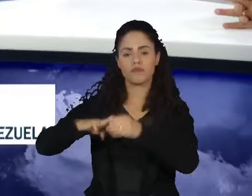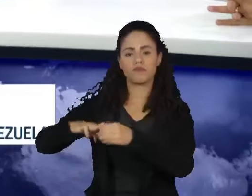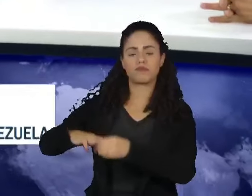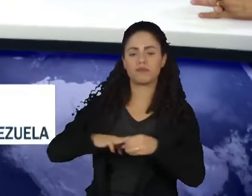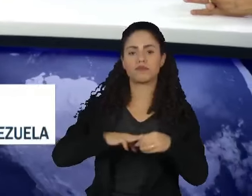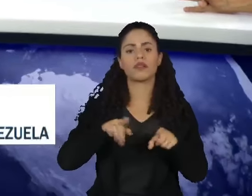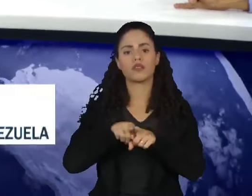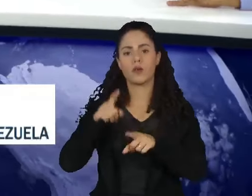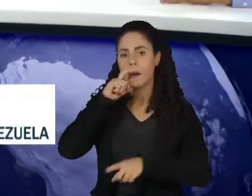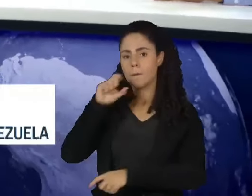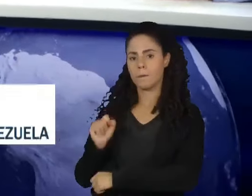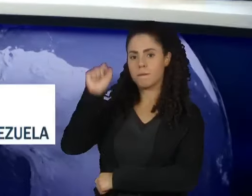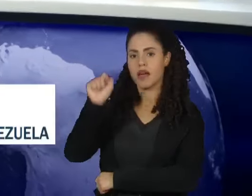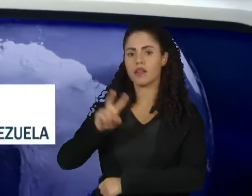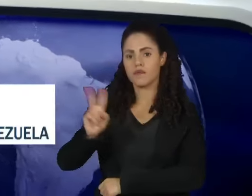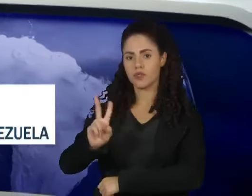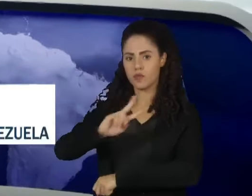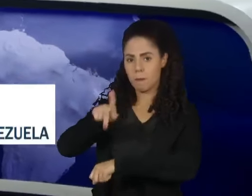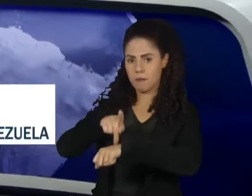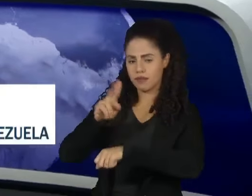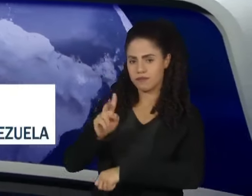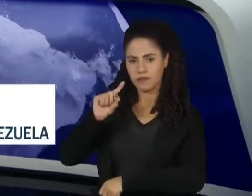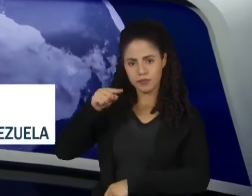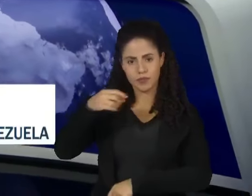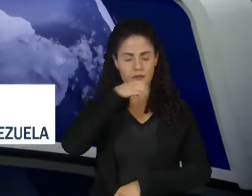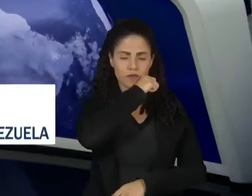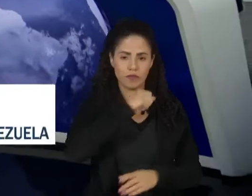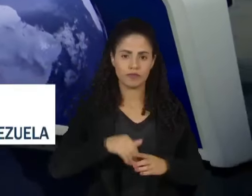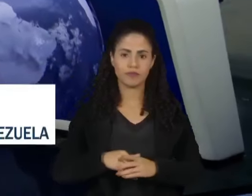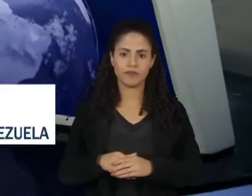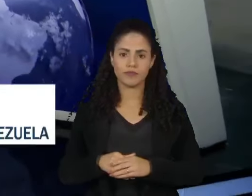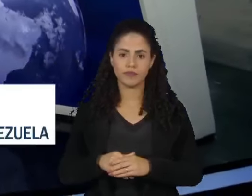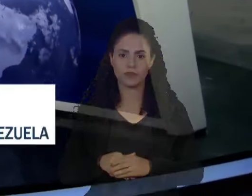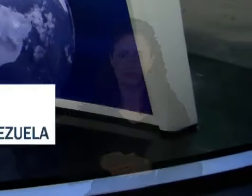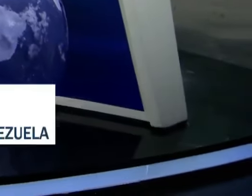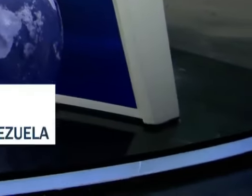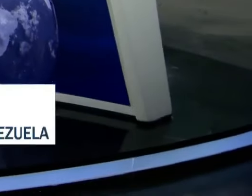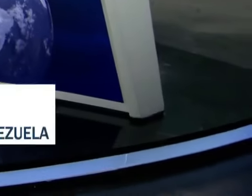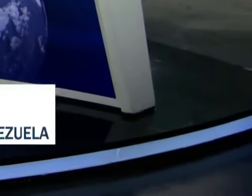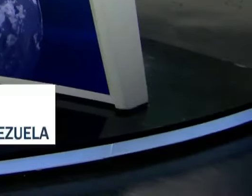de Nicolás Maduro na Venezuela. A gente volta em instantes.